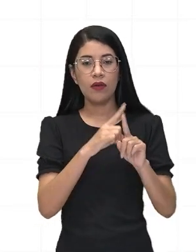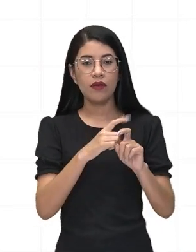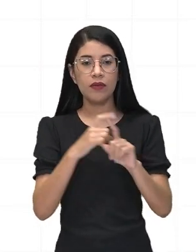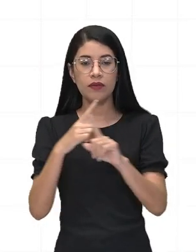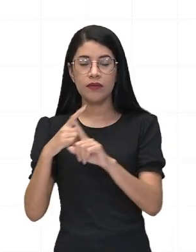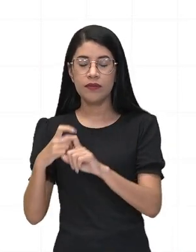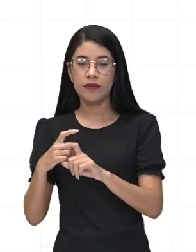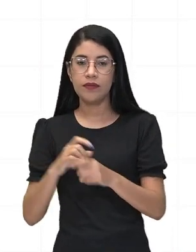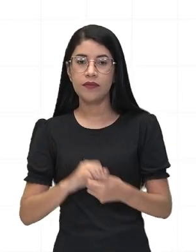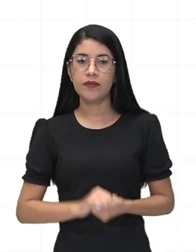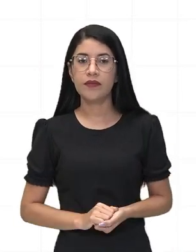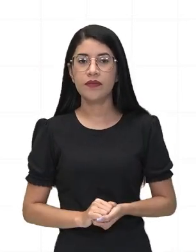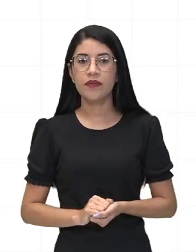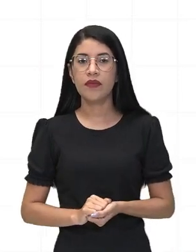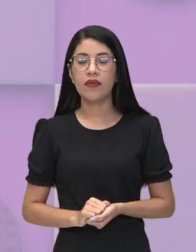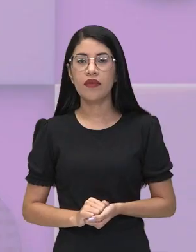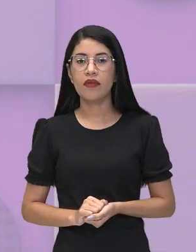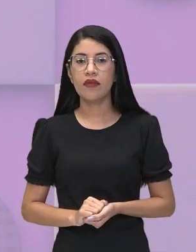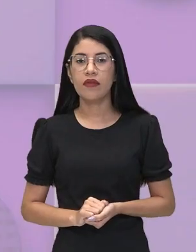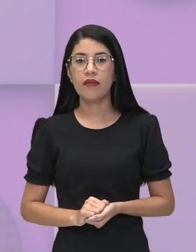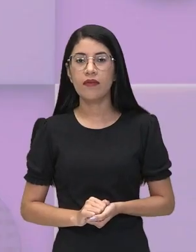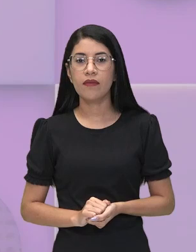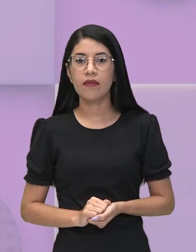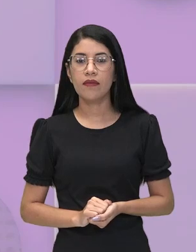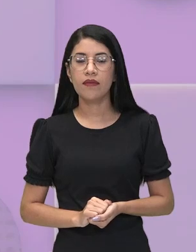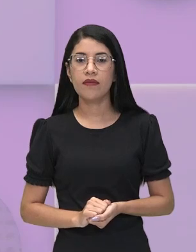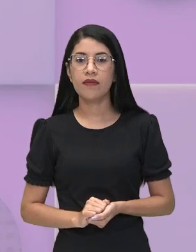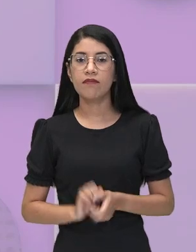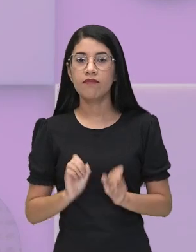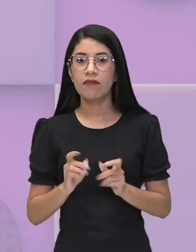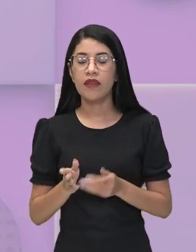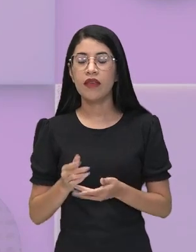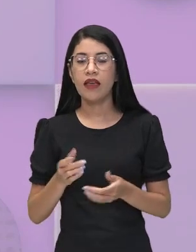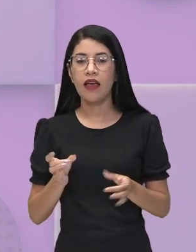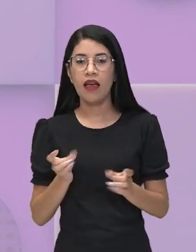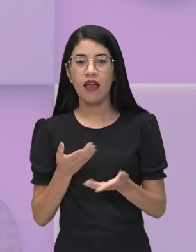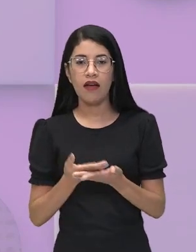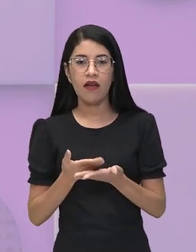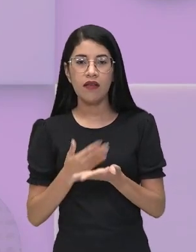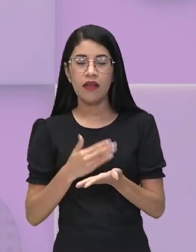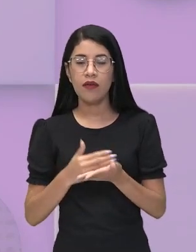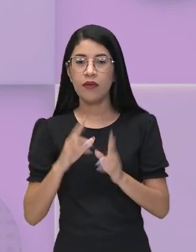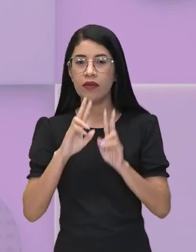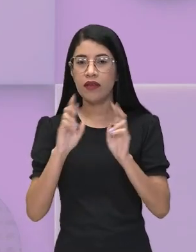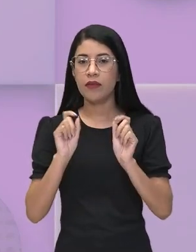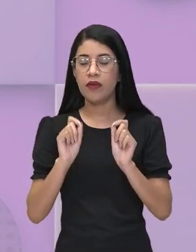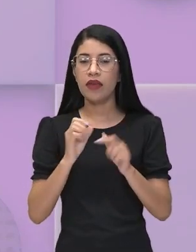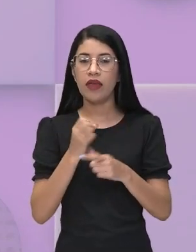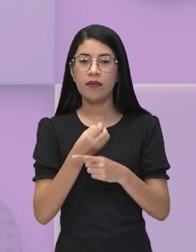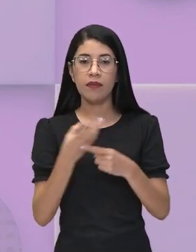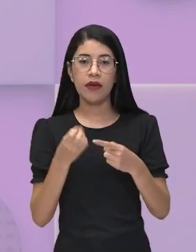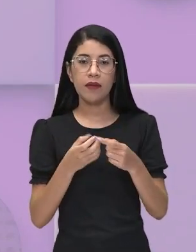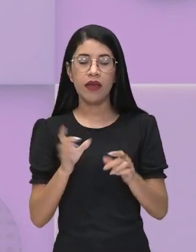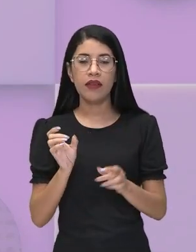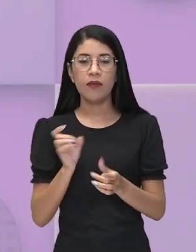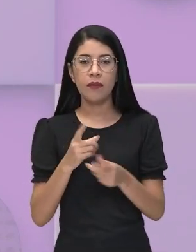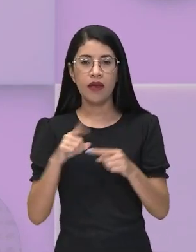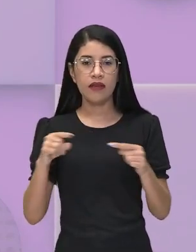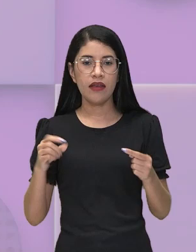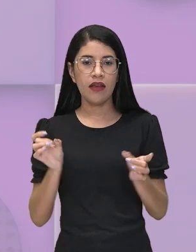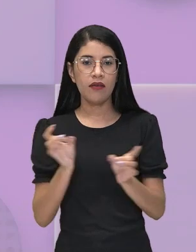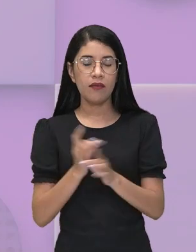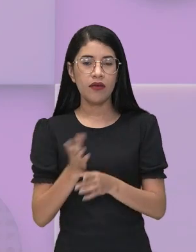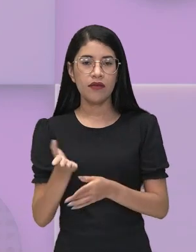produtos notáveis. Muito bem, então a nossa aula vai ser sobre álgebra. Então pegue seu caderno, pegue